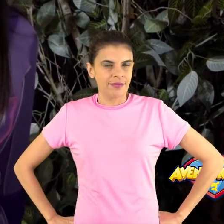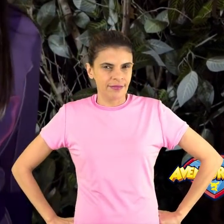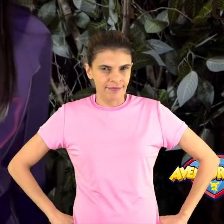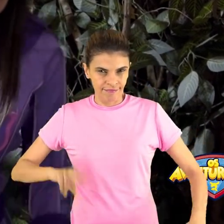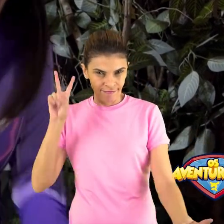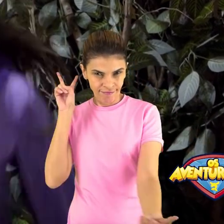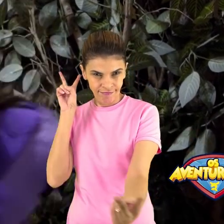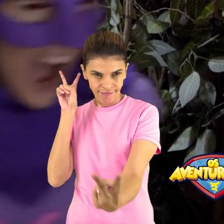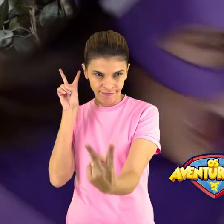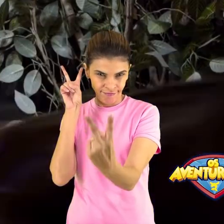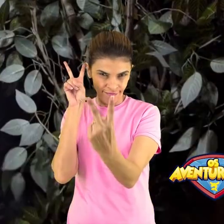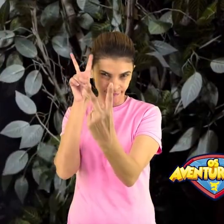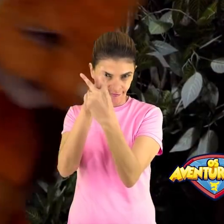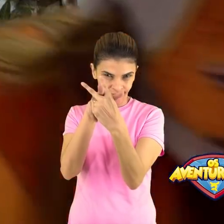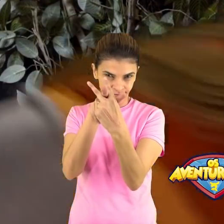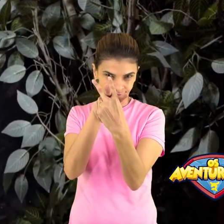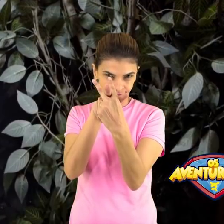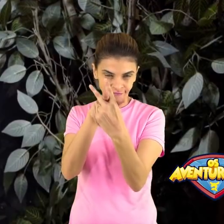Ataca!